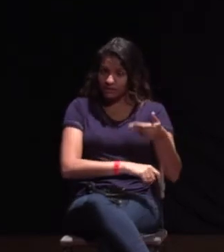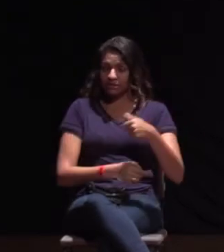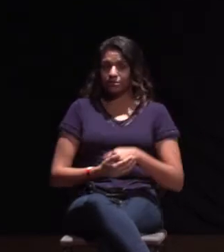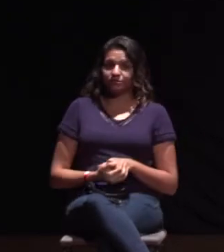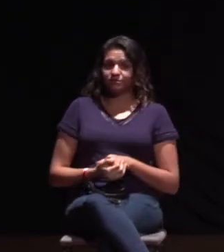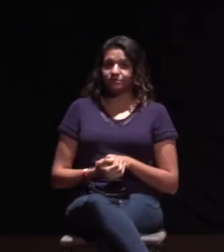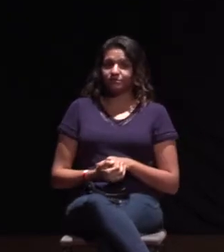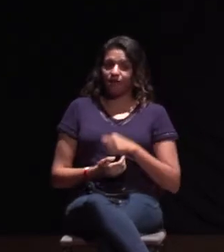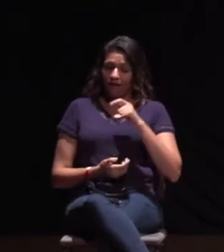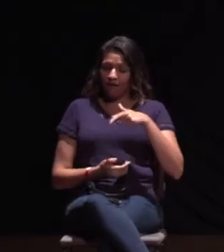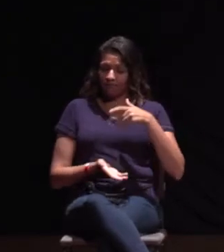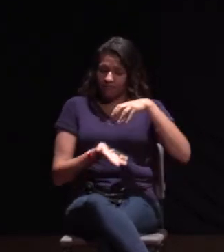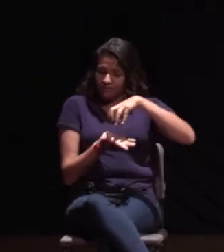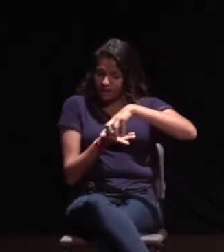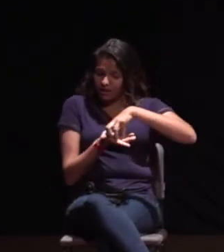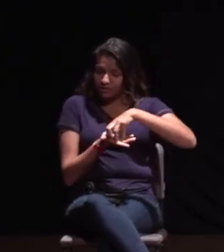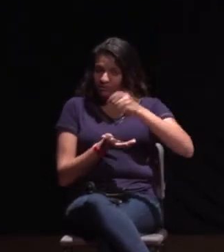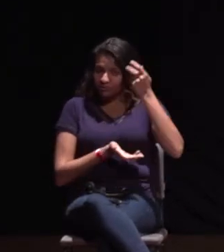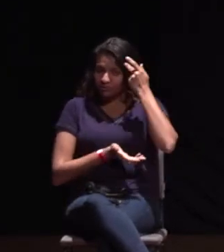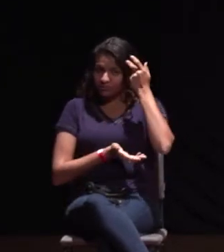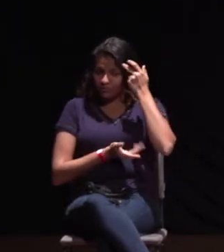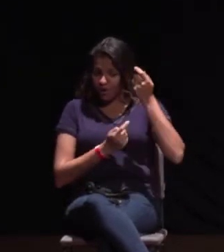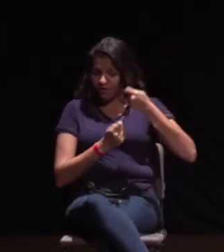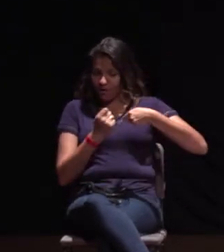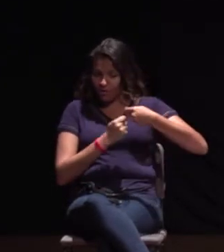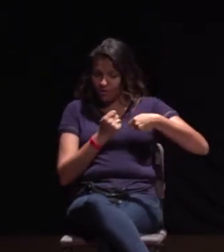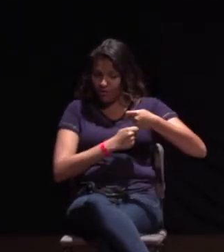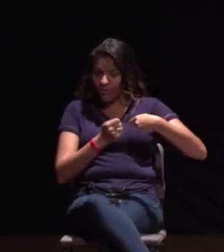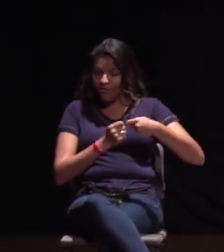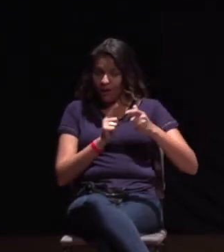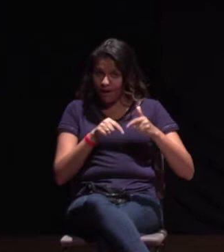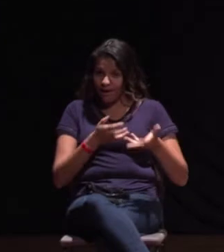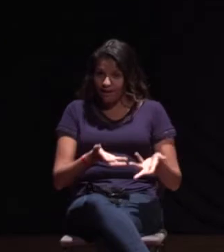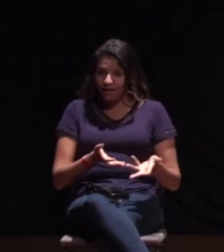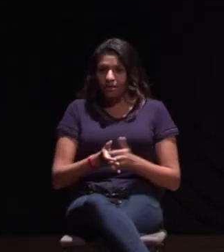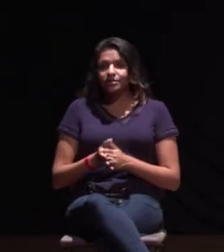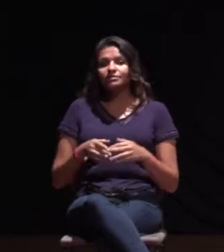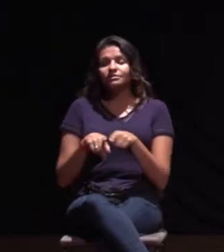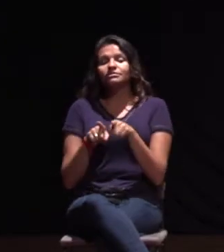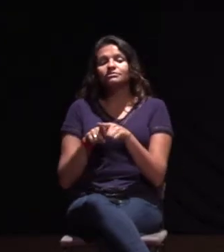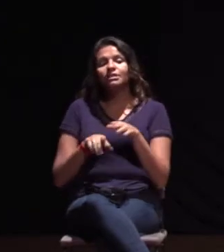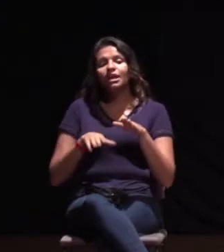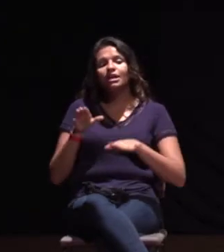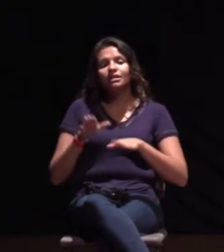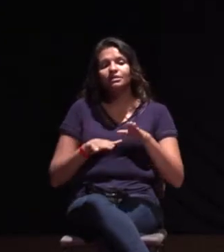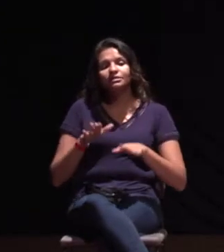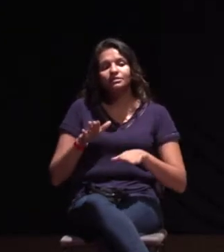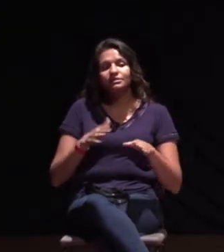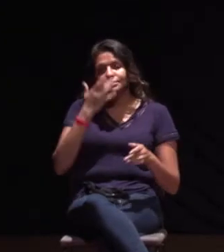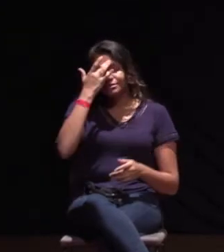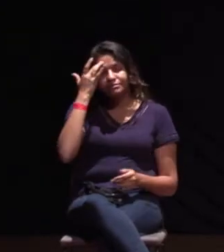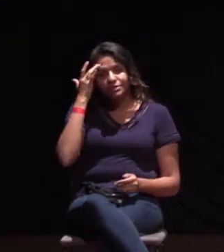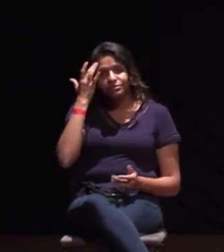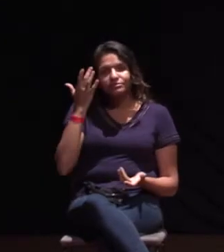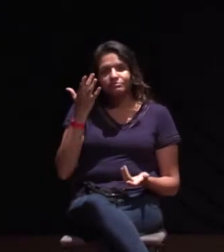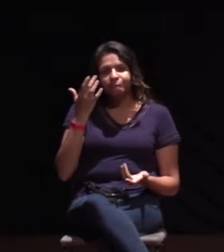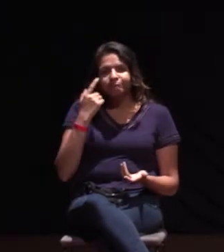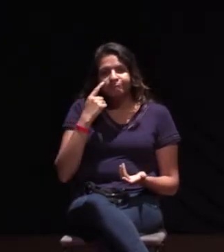econômico financeiro aqui de São Paulo, e que o público talvez seja majoritariamente branco,